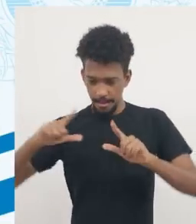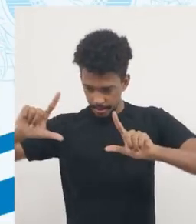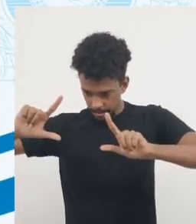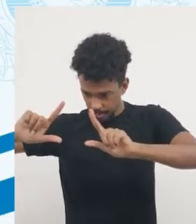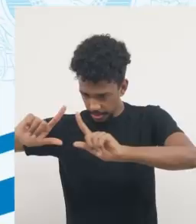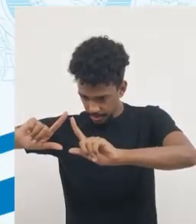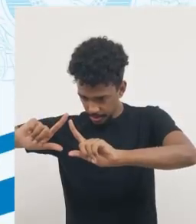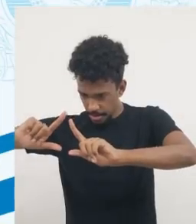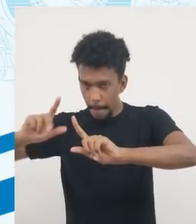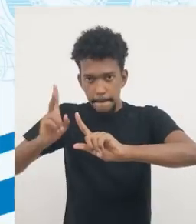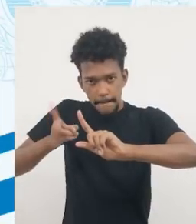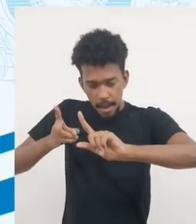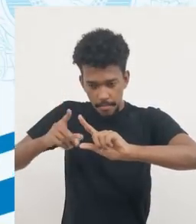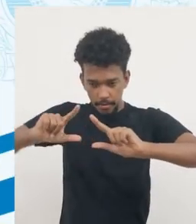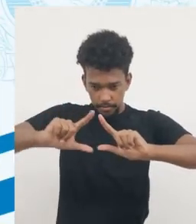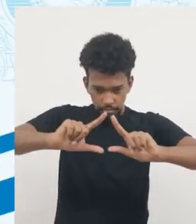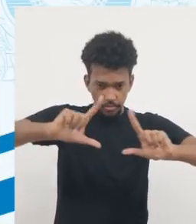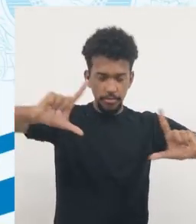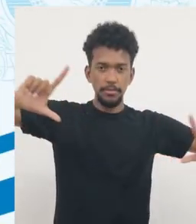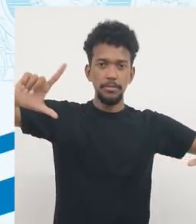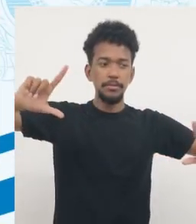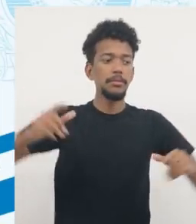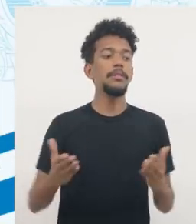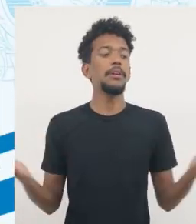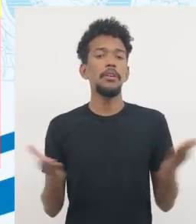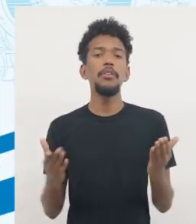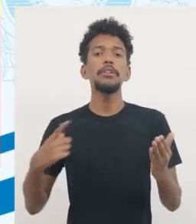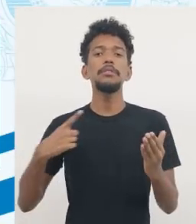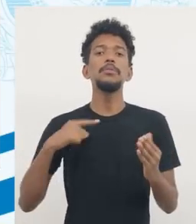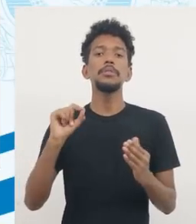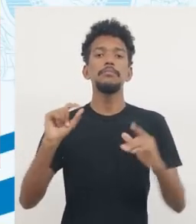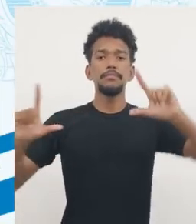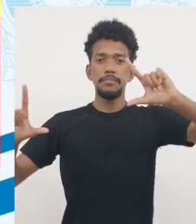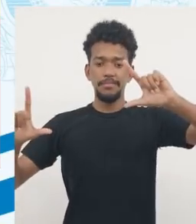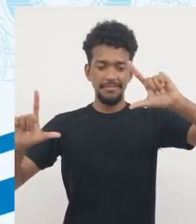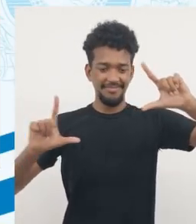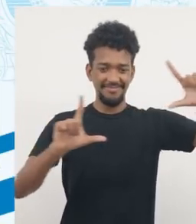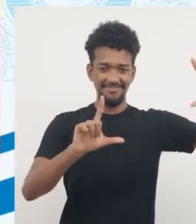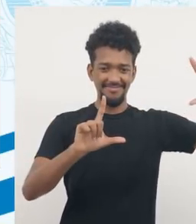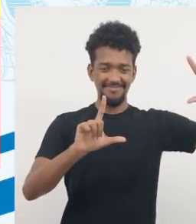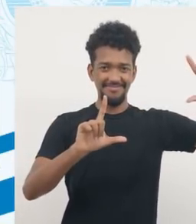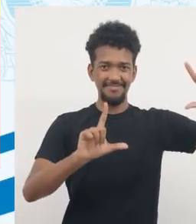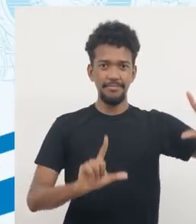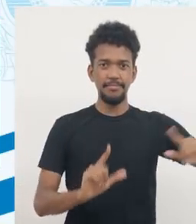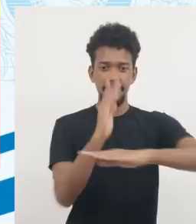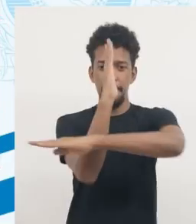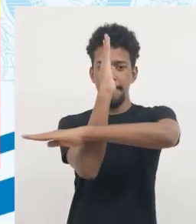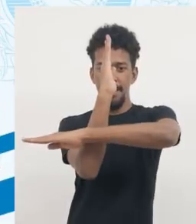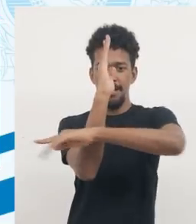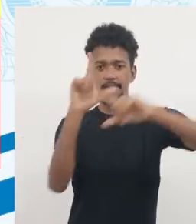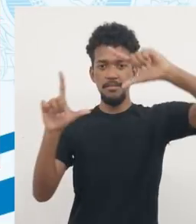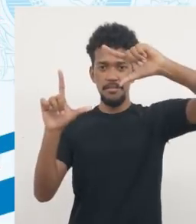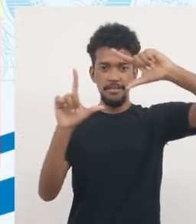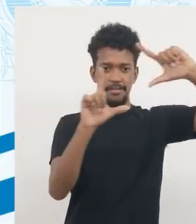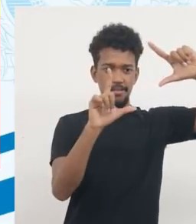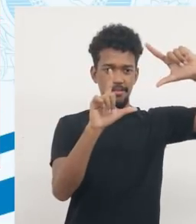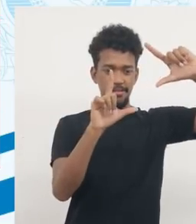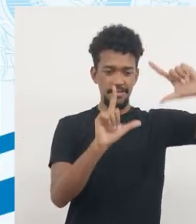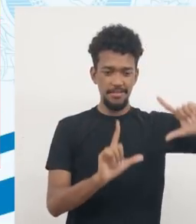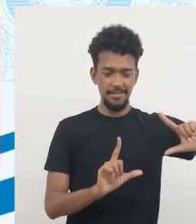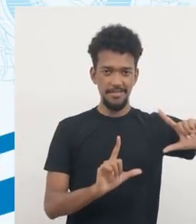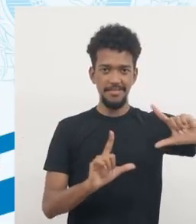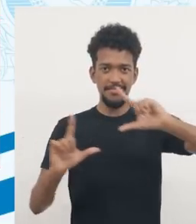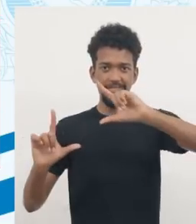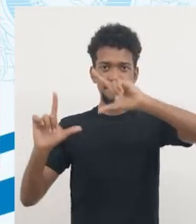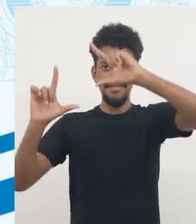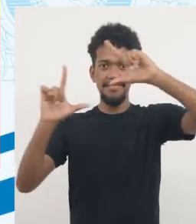características delas devem ser então preservadas. Vamos fazer agora uma translação de polígonos no plano